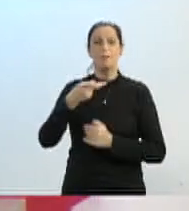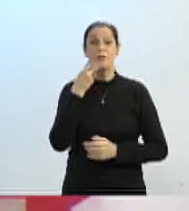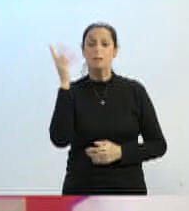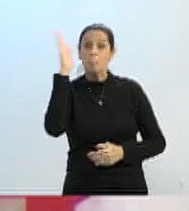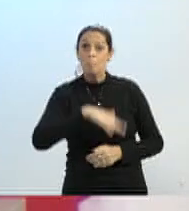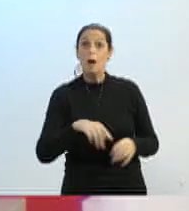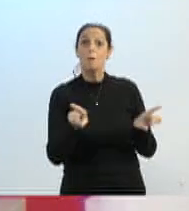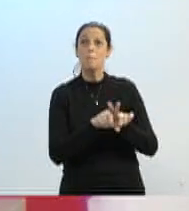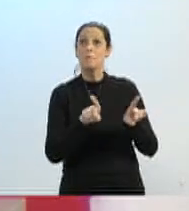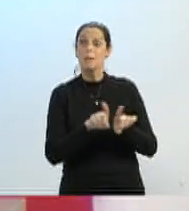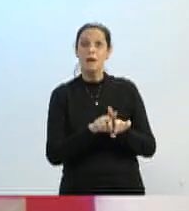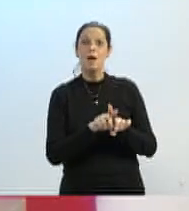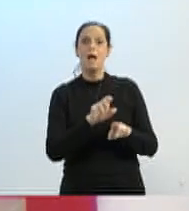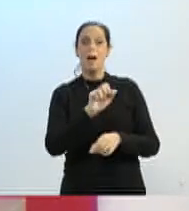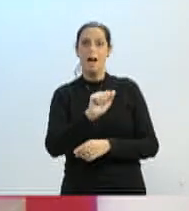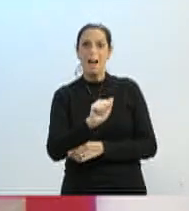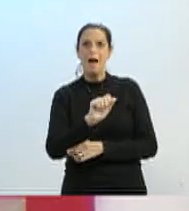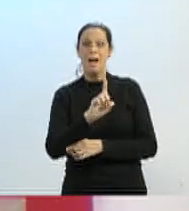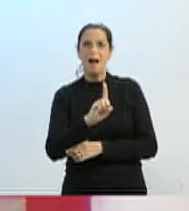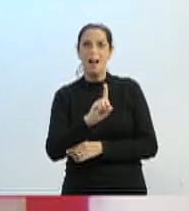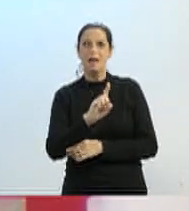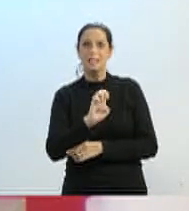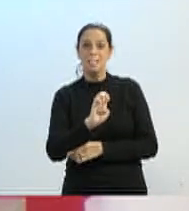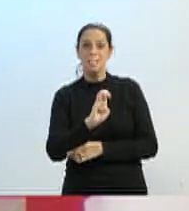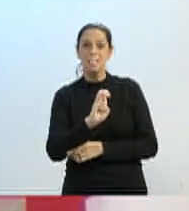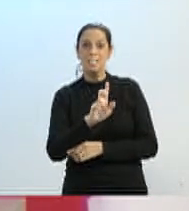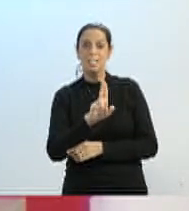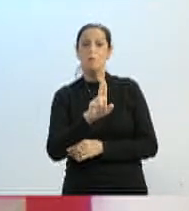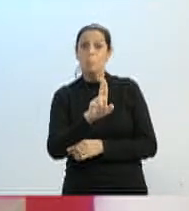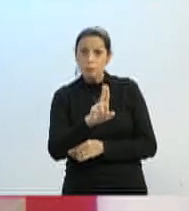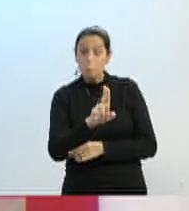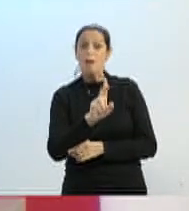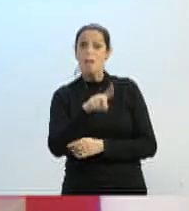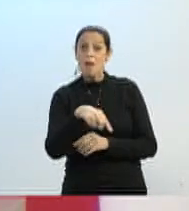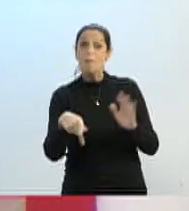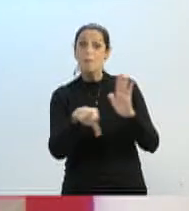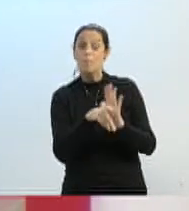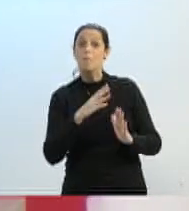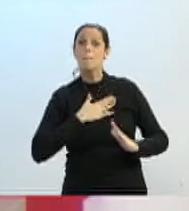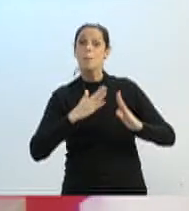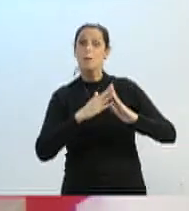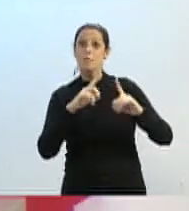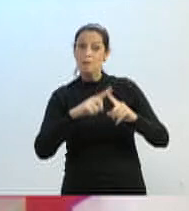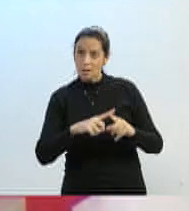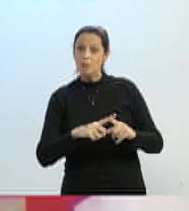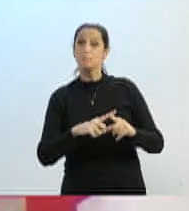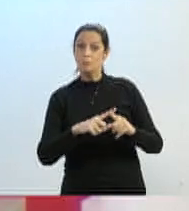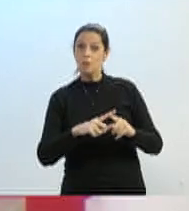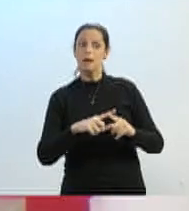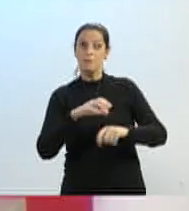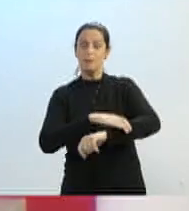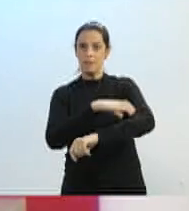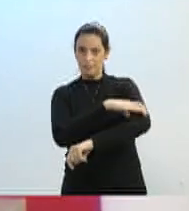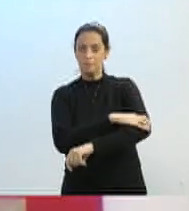agora da The Blue porque a minha igreja também, faço parte dela desde berço, e tenho muito orgulho, muito